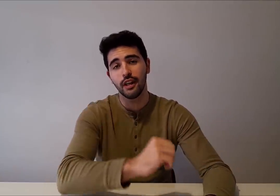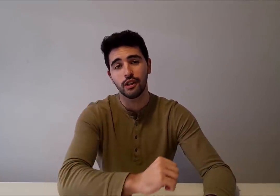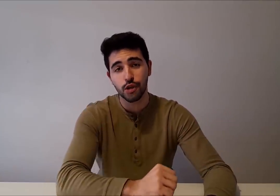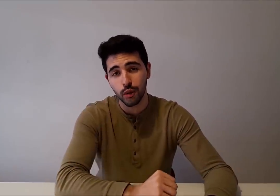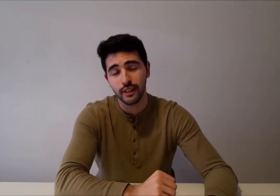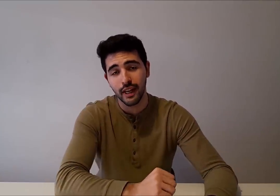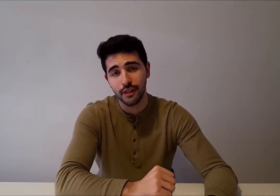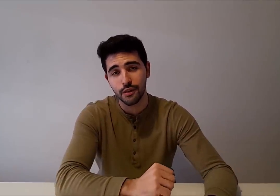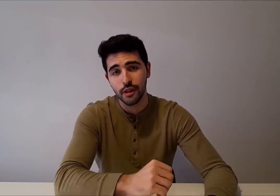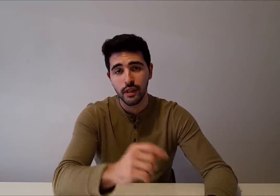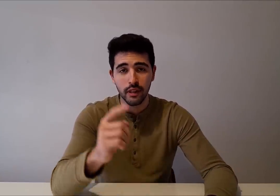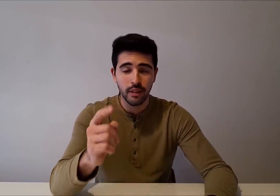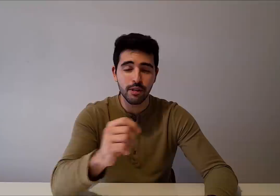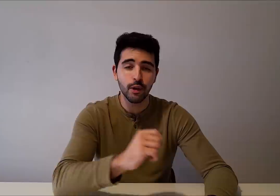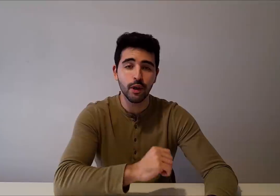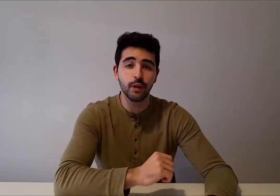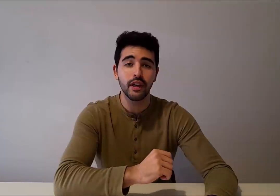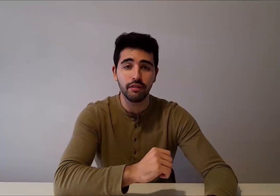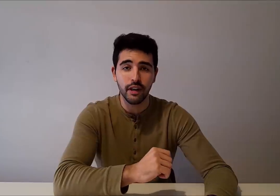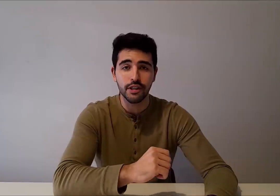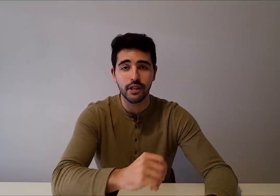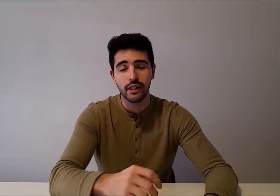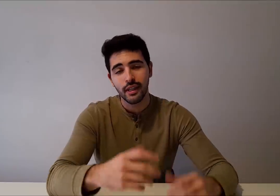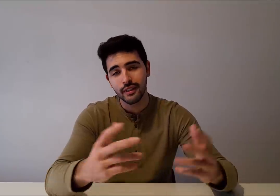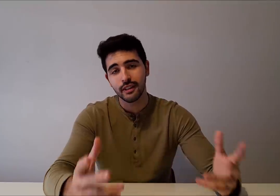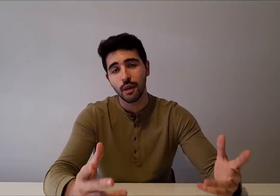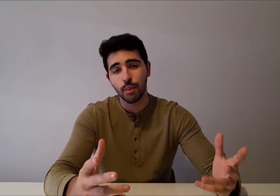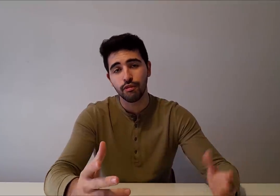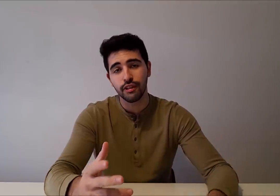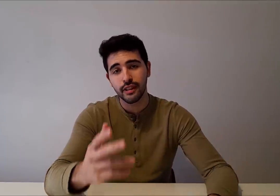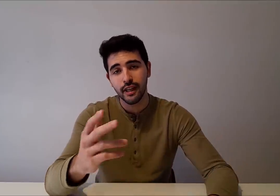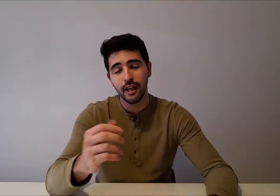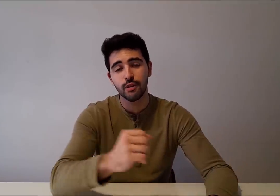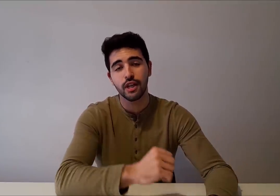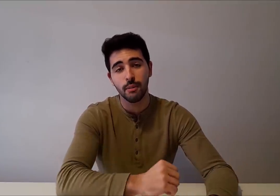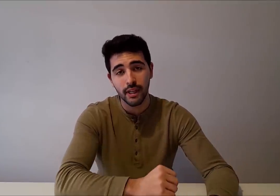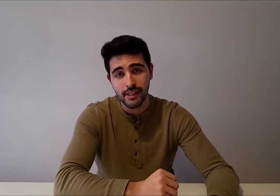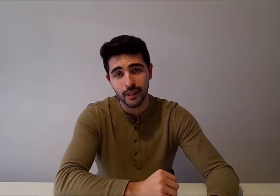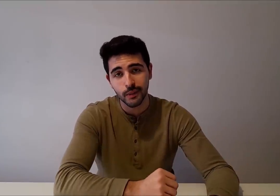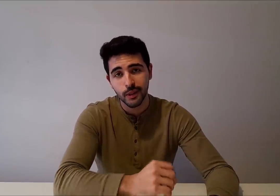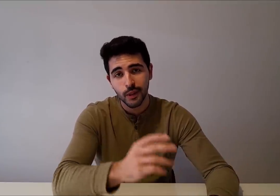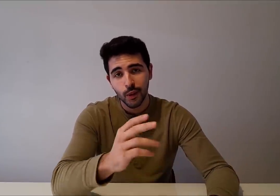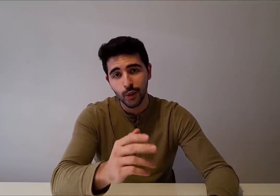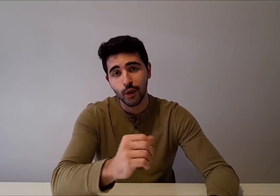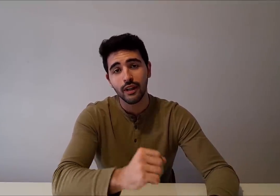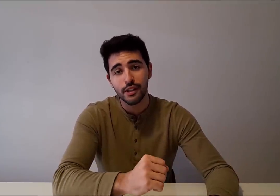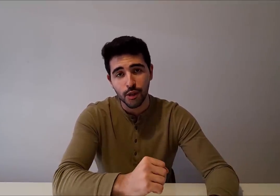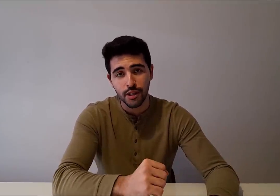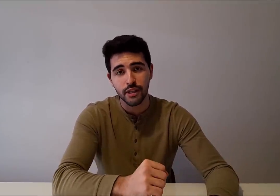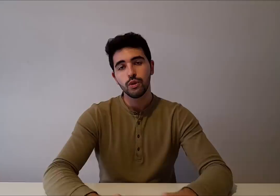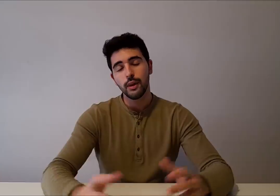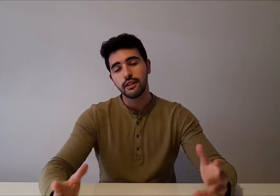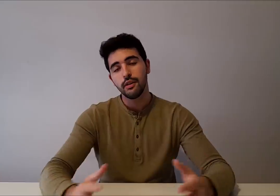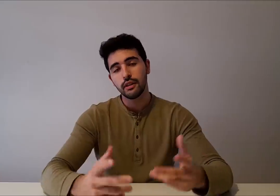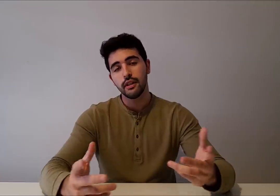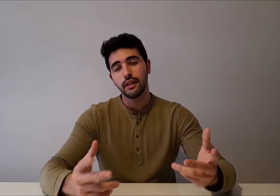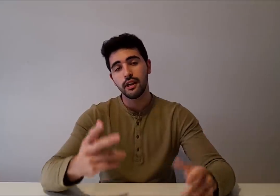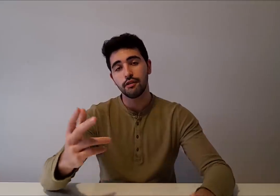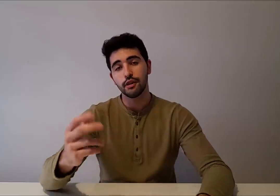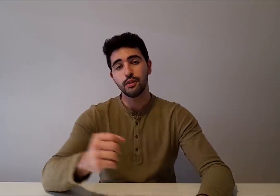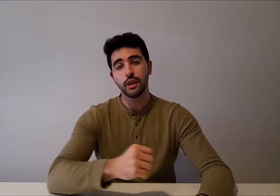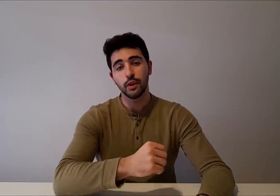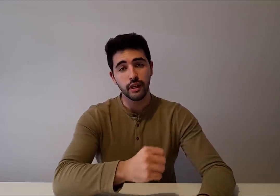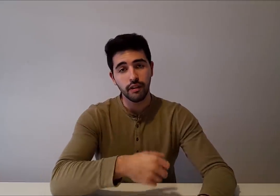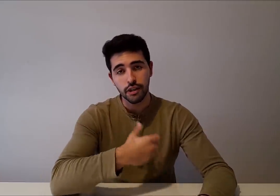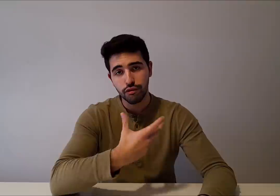contra o leitos coletados temos agora Rui Tavares a tentar promover a não discriminação control leito de soja o debate de ontem